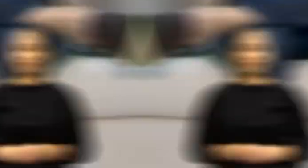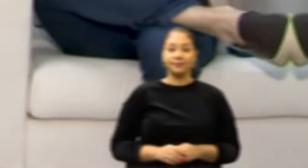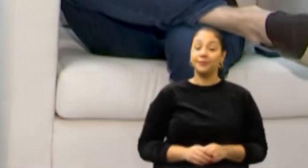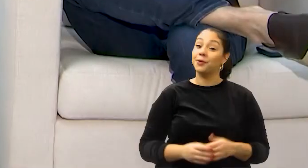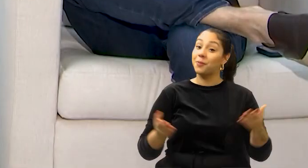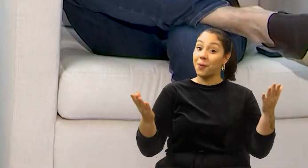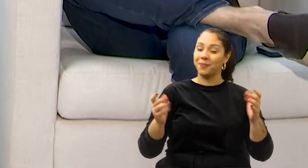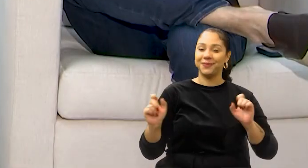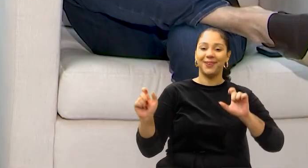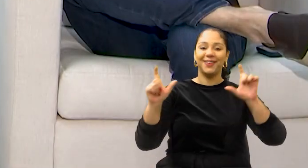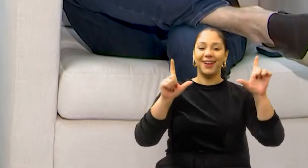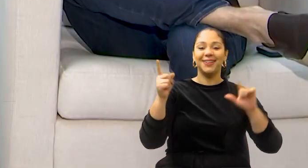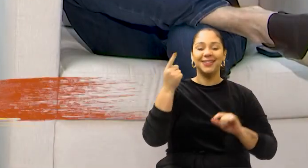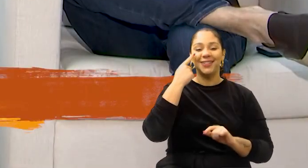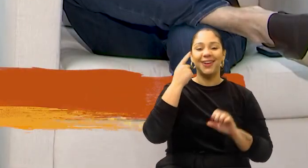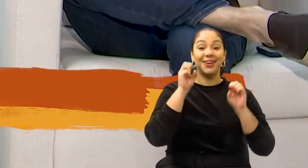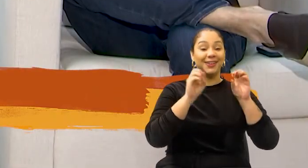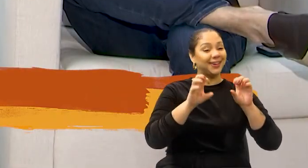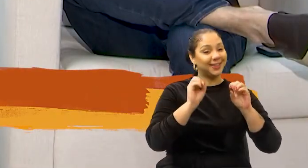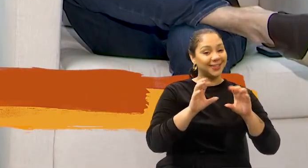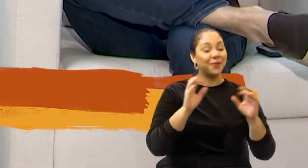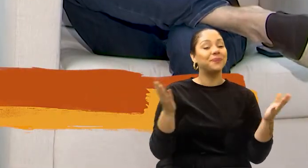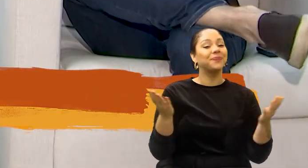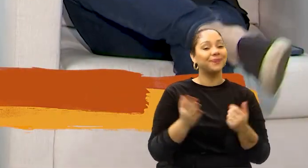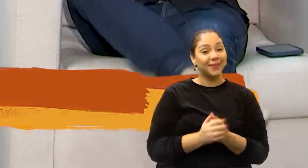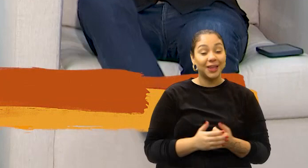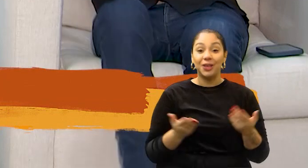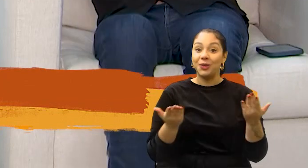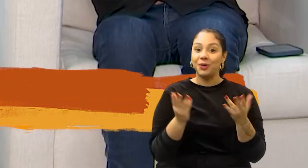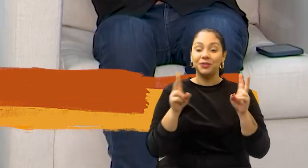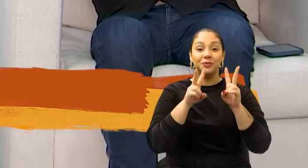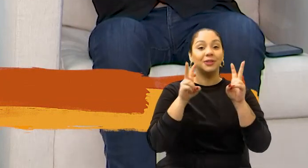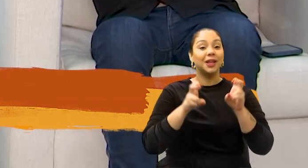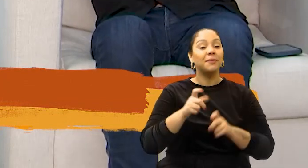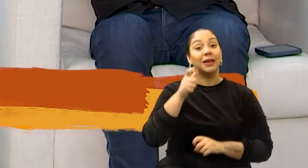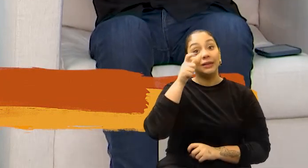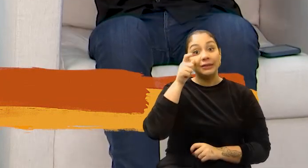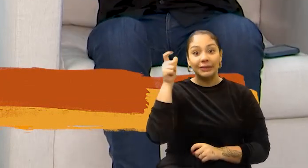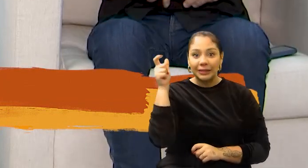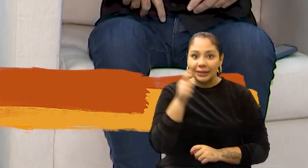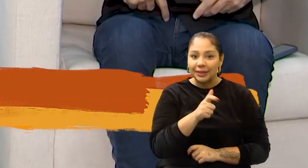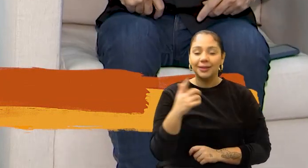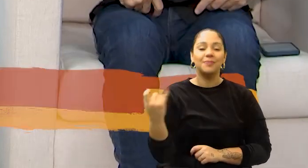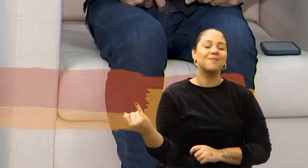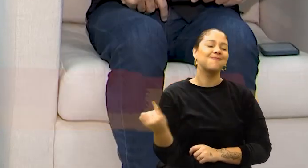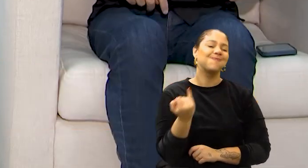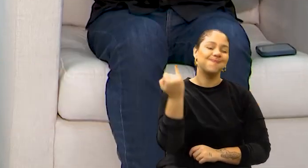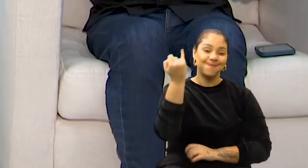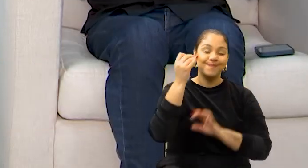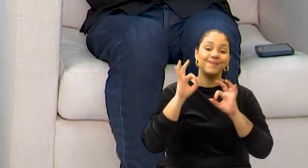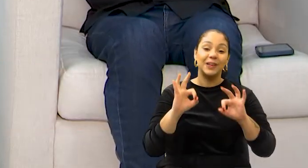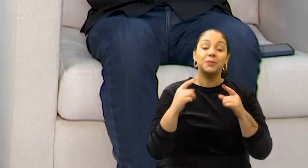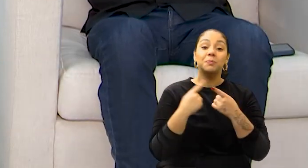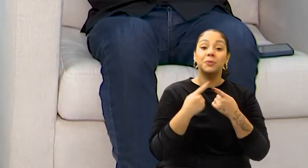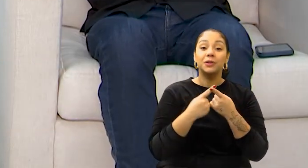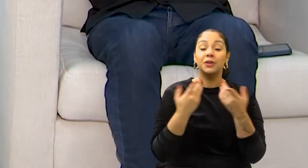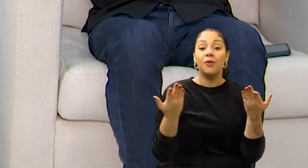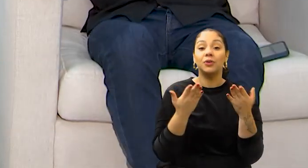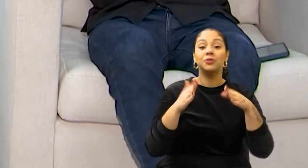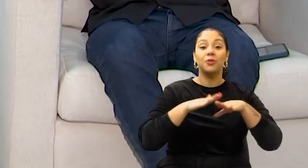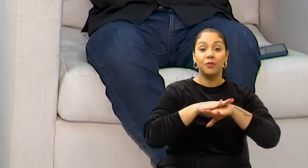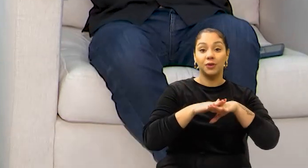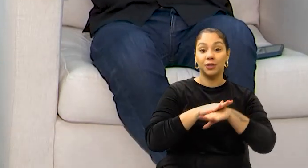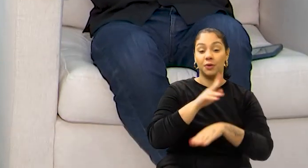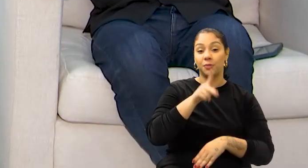bom é o 4 de olho na educação e olha só hoje um assunto bem interessante muito importante porque nós vamos